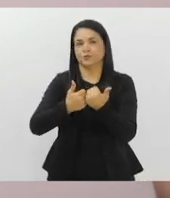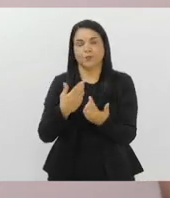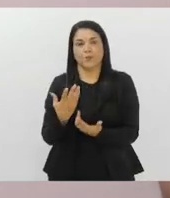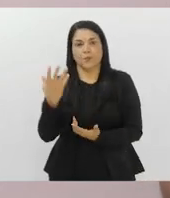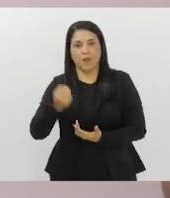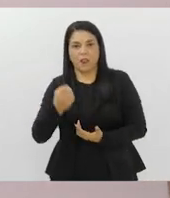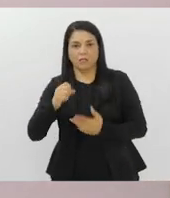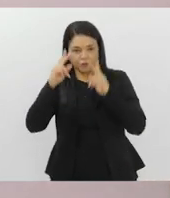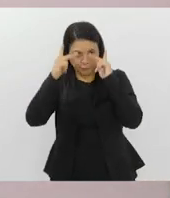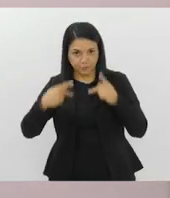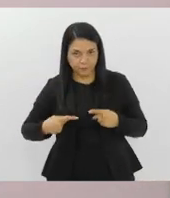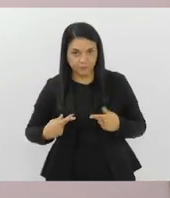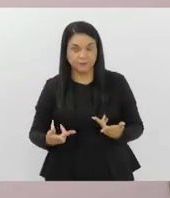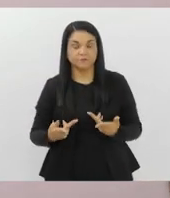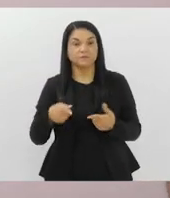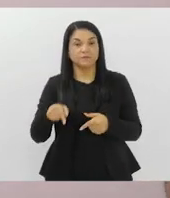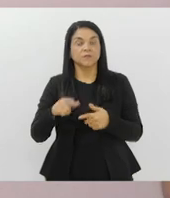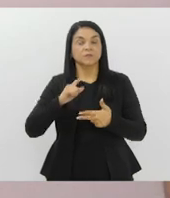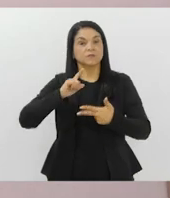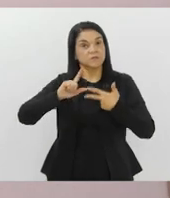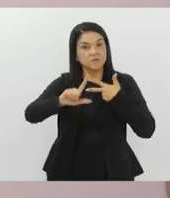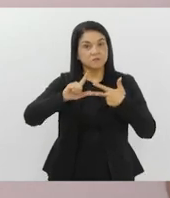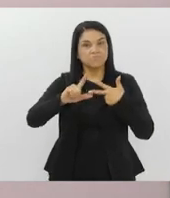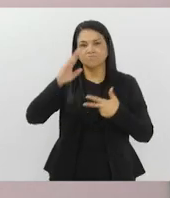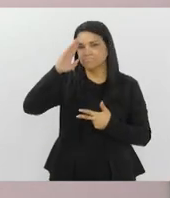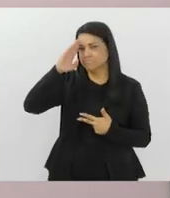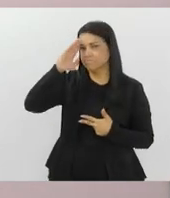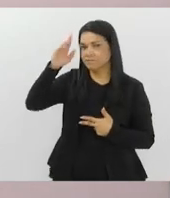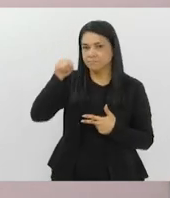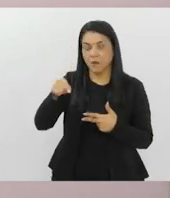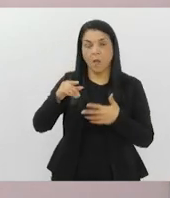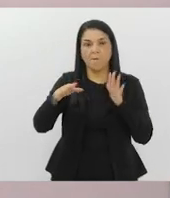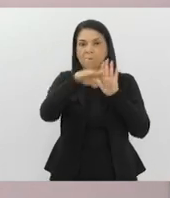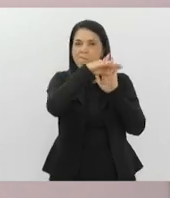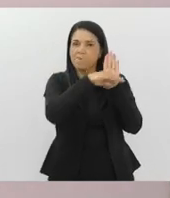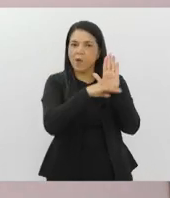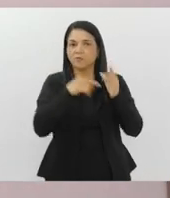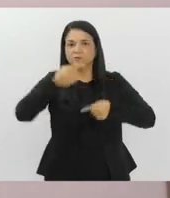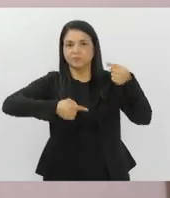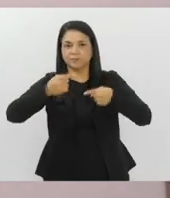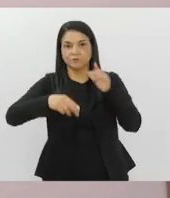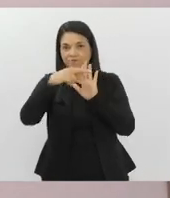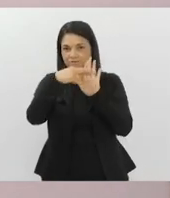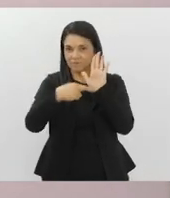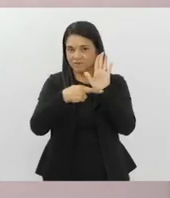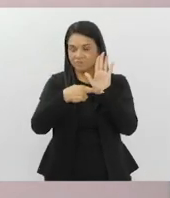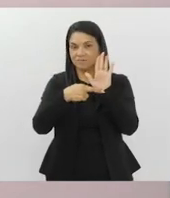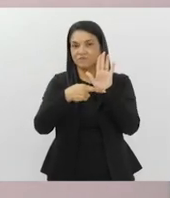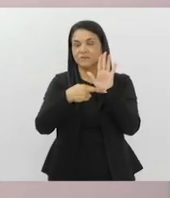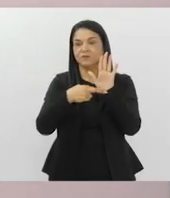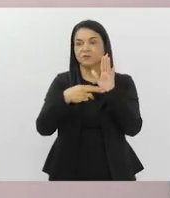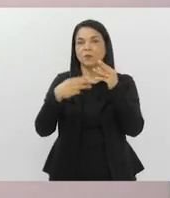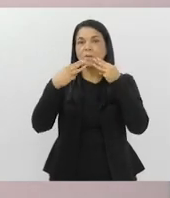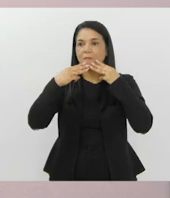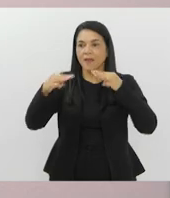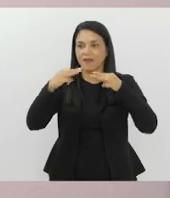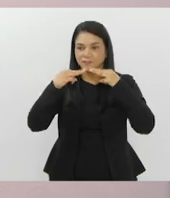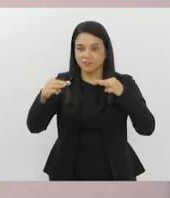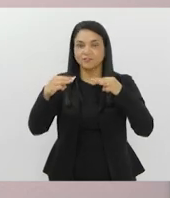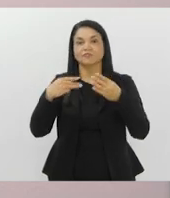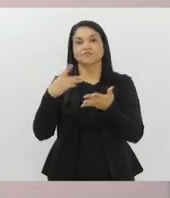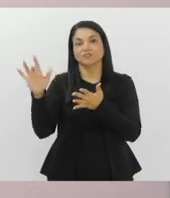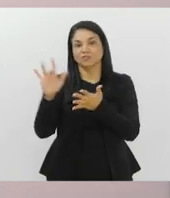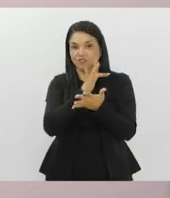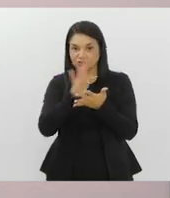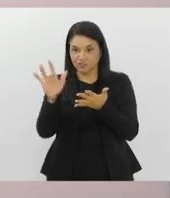E o legislativo tem um papel fundamental em colocar em pauta a discussão da regulamentação do marketing digital e, junto com